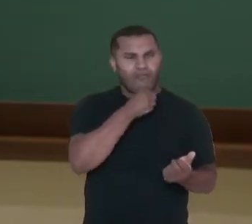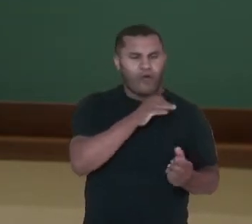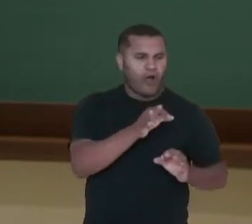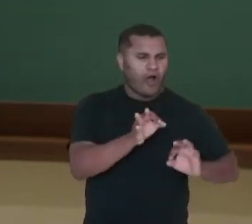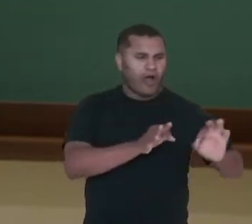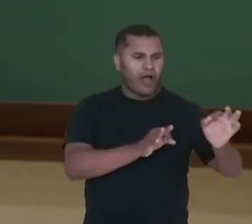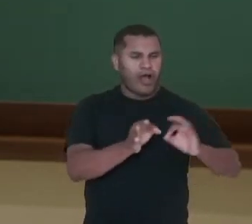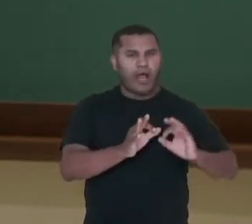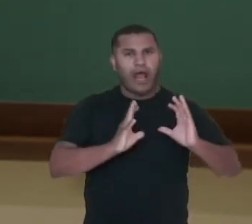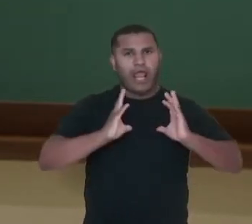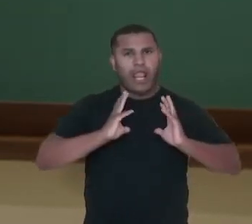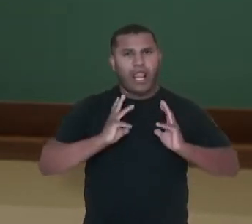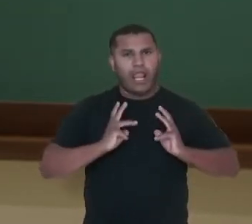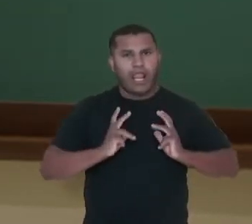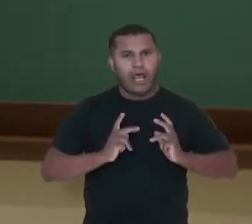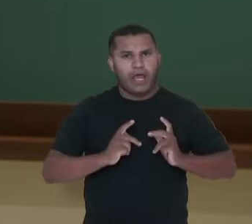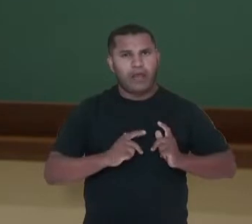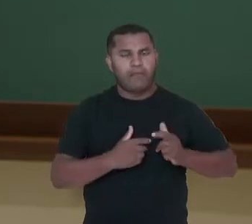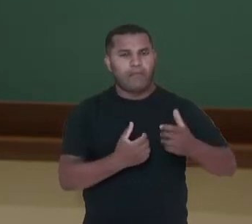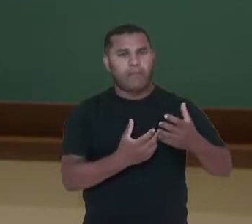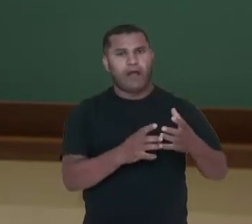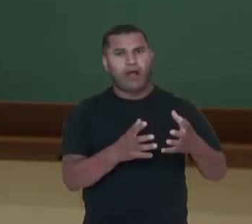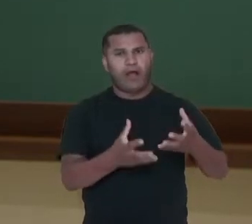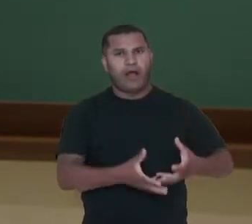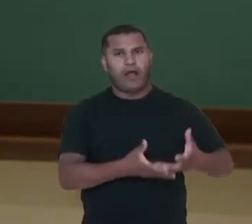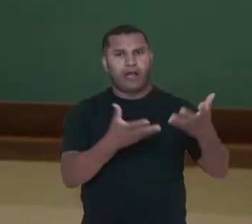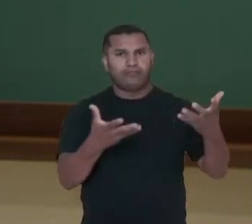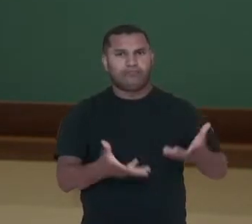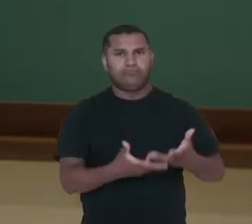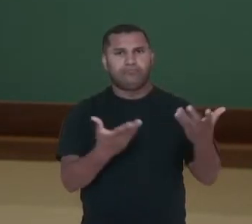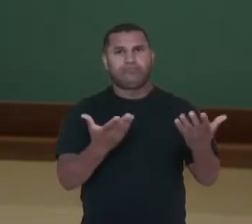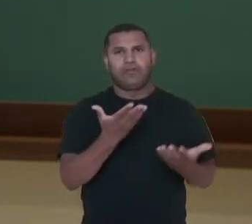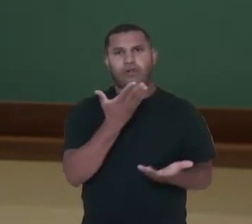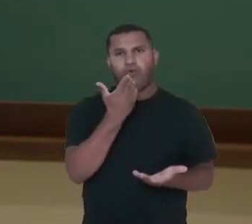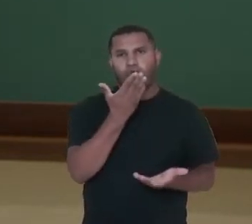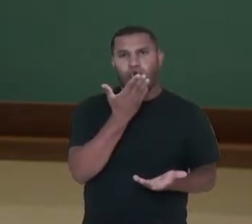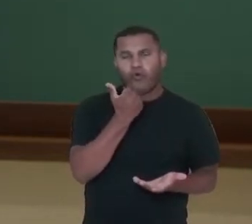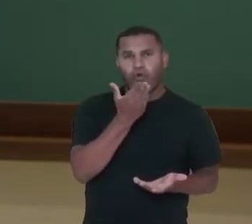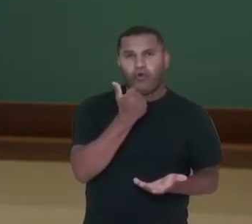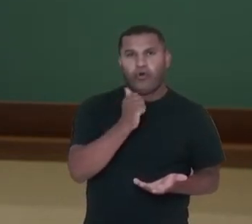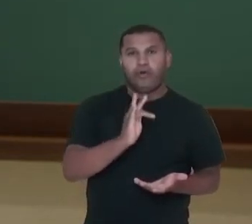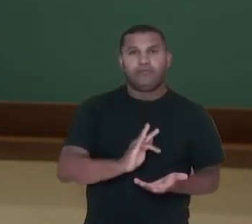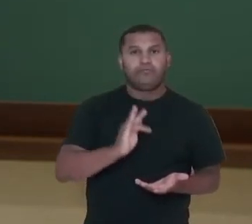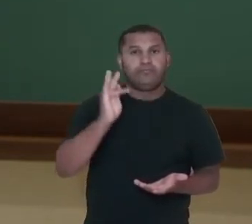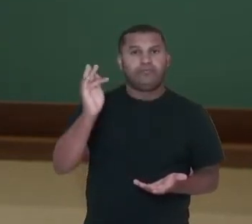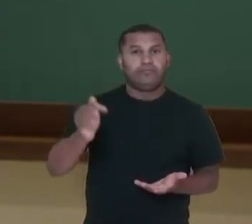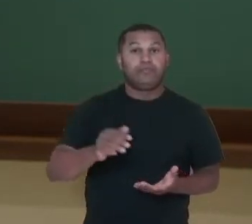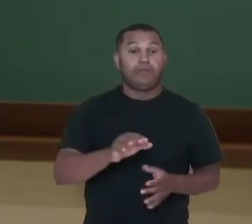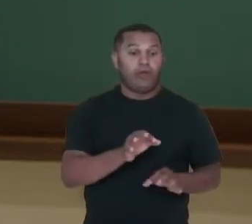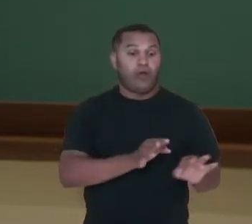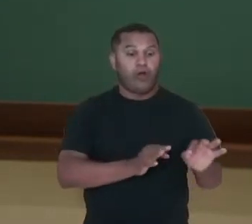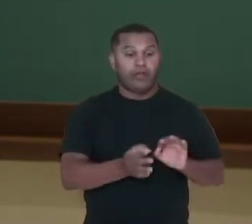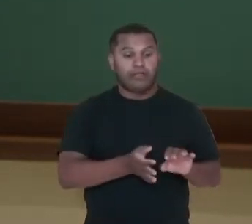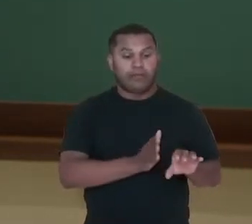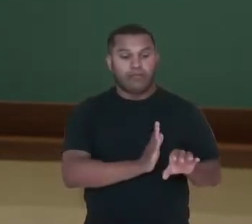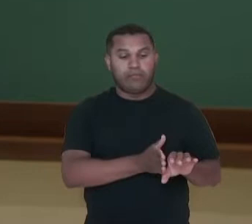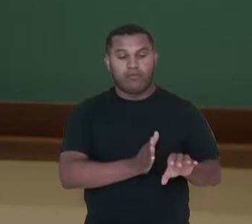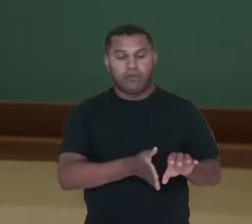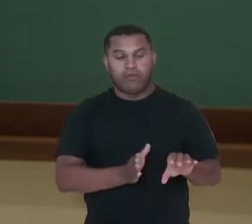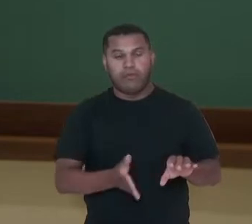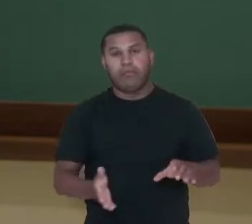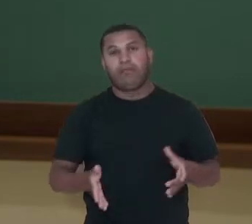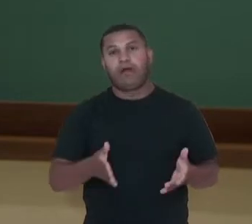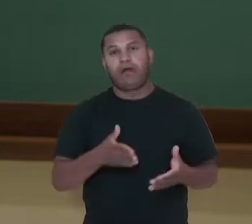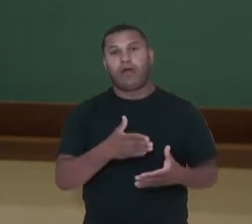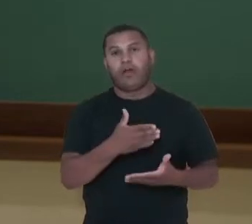os alimentos, né, que serão consumidos, né? As verduras para preparar aquela salada maravilhosa, né? Os legumes